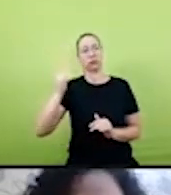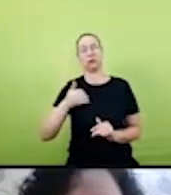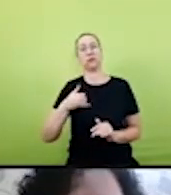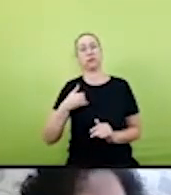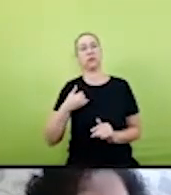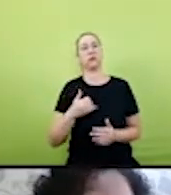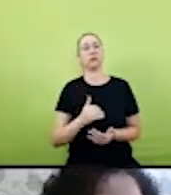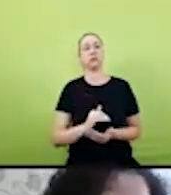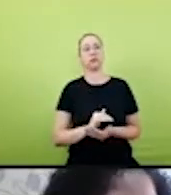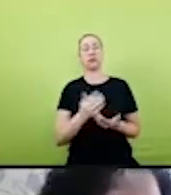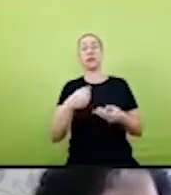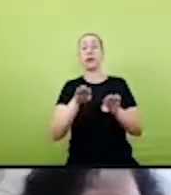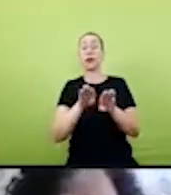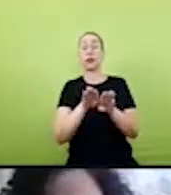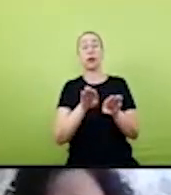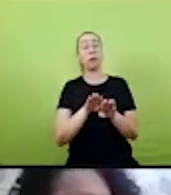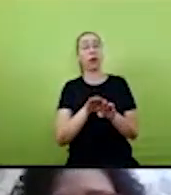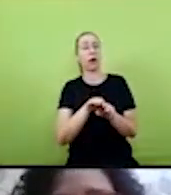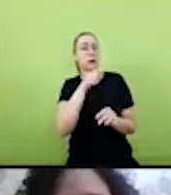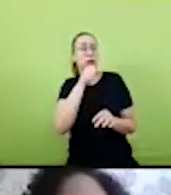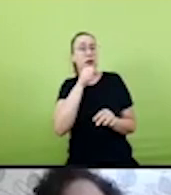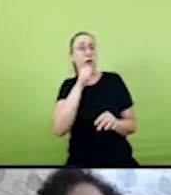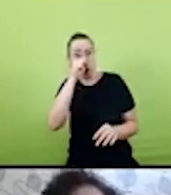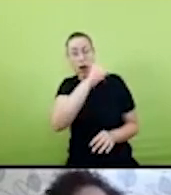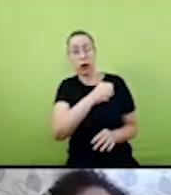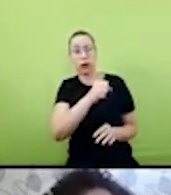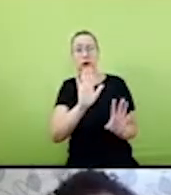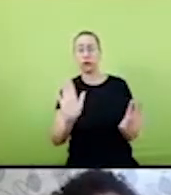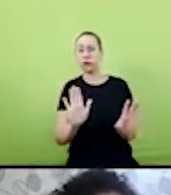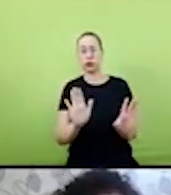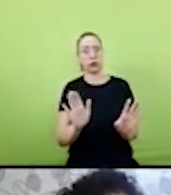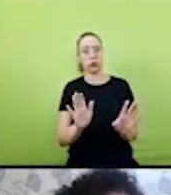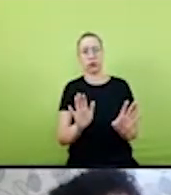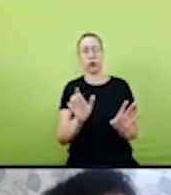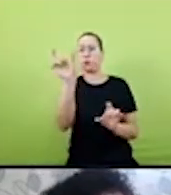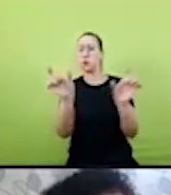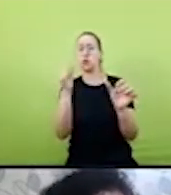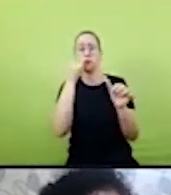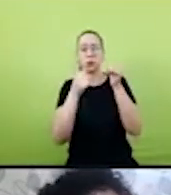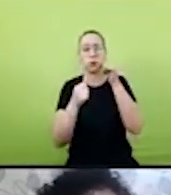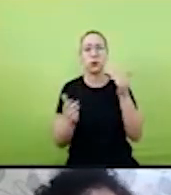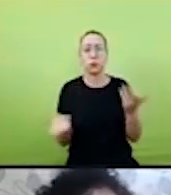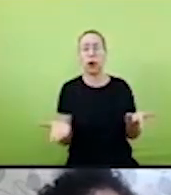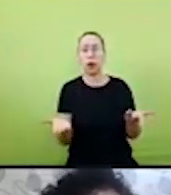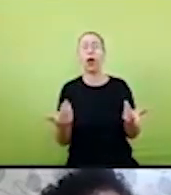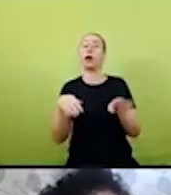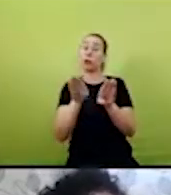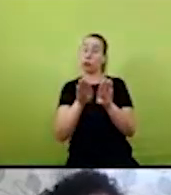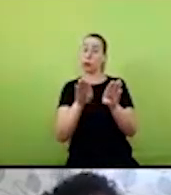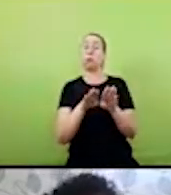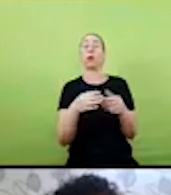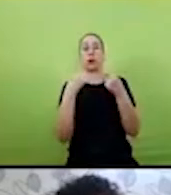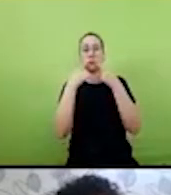exemplo, né, e de uma mulher para com a outra também. Mulher trans, eu coloquei porque tem muitas pessoas que me